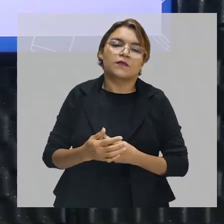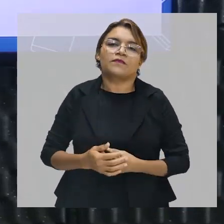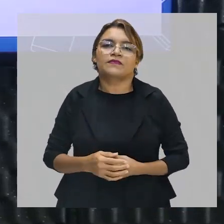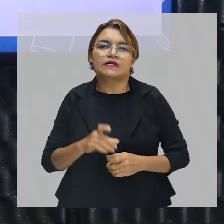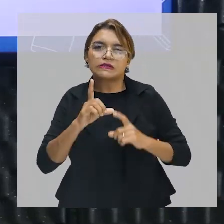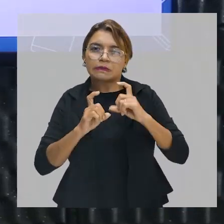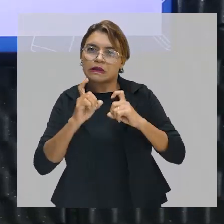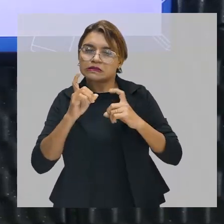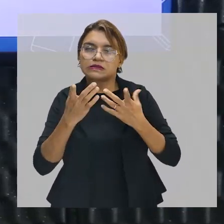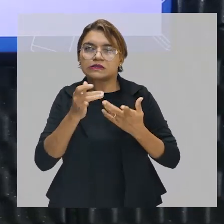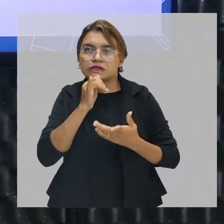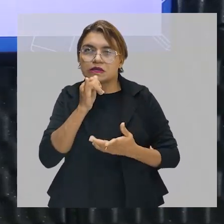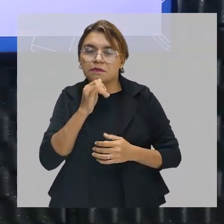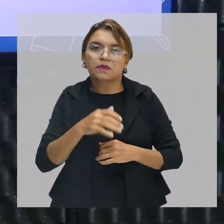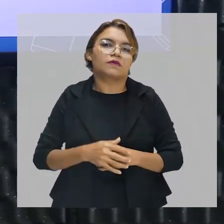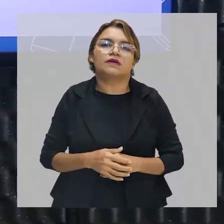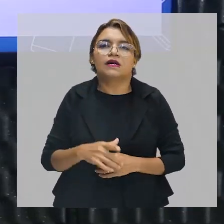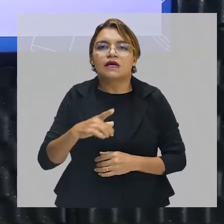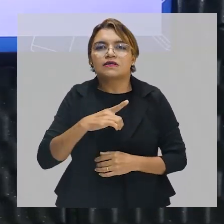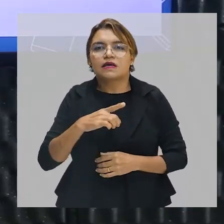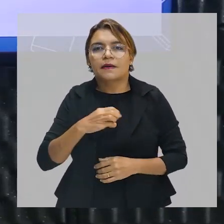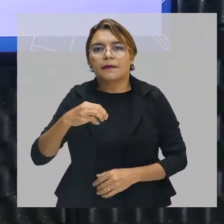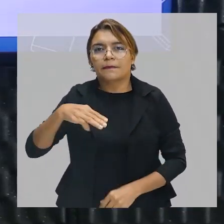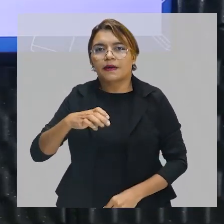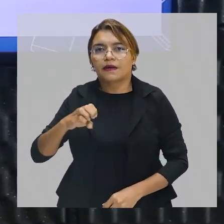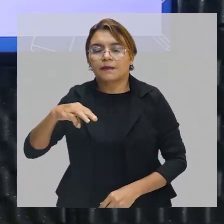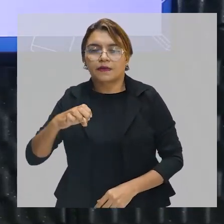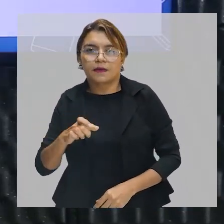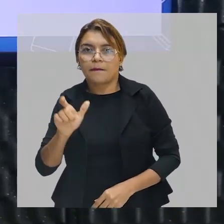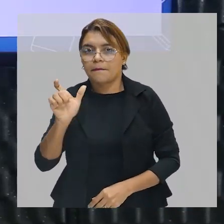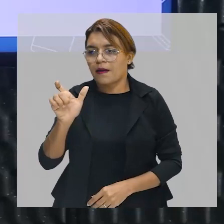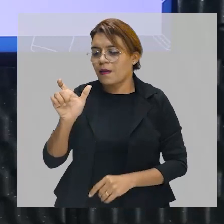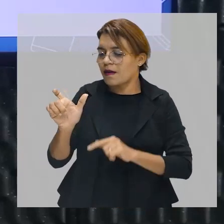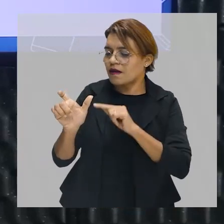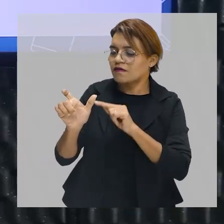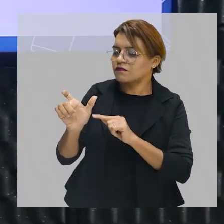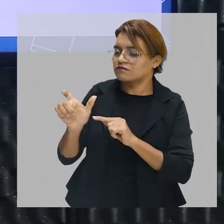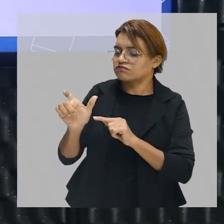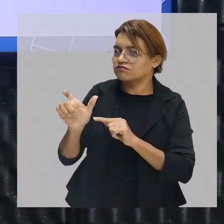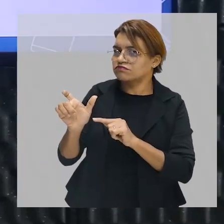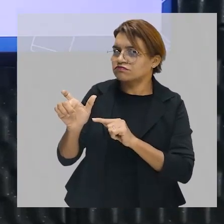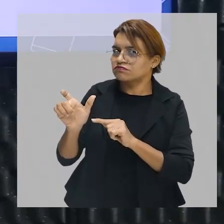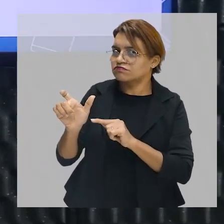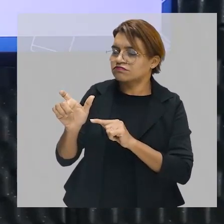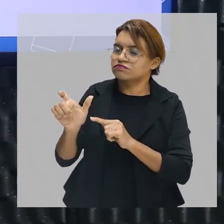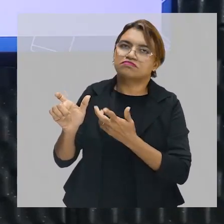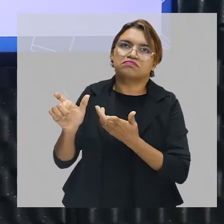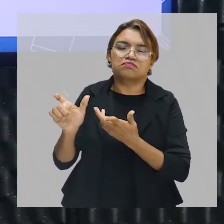como diz, aquele meme que diz, as palavras eu até seguro, mas a minha expressão já